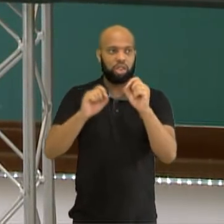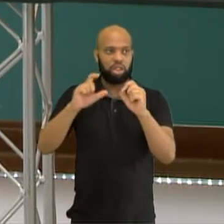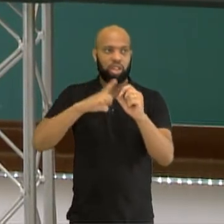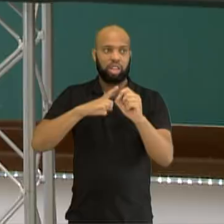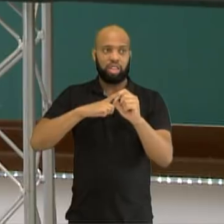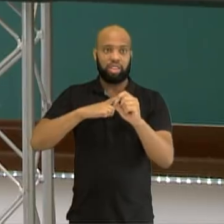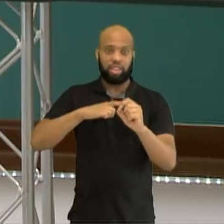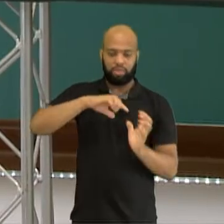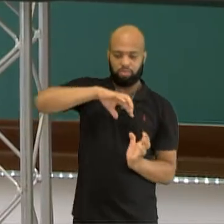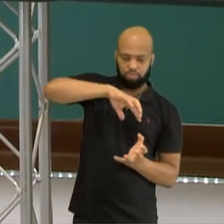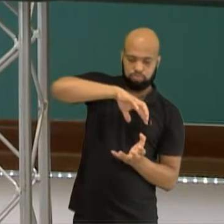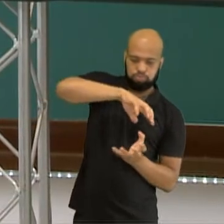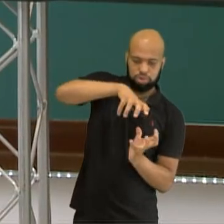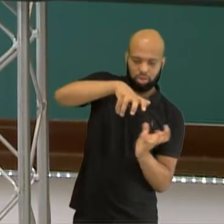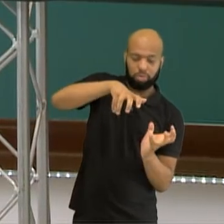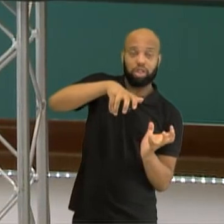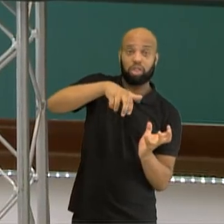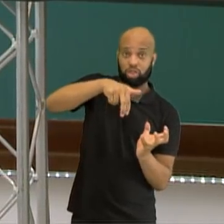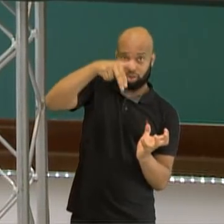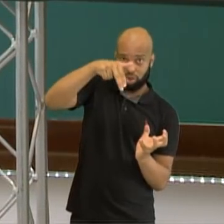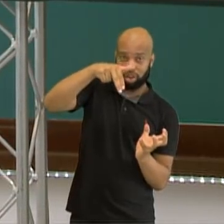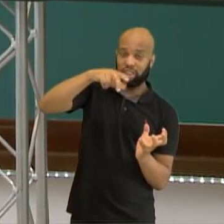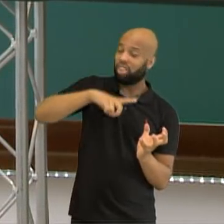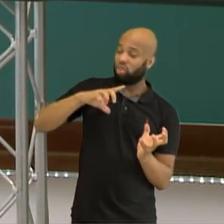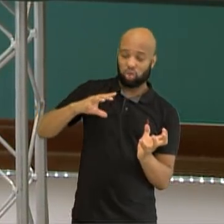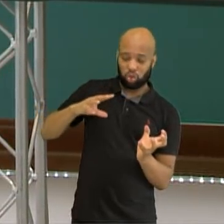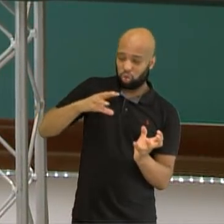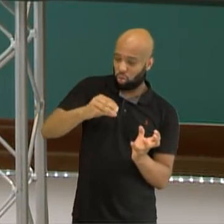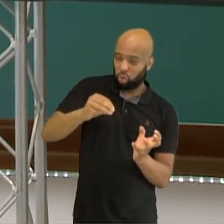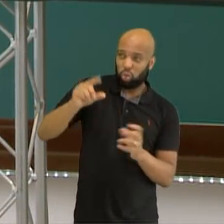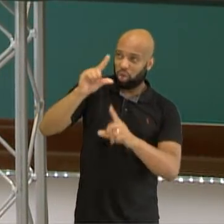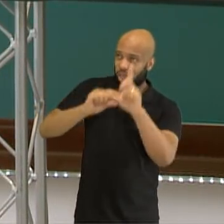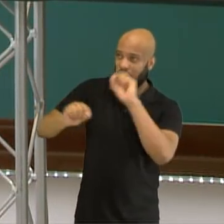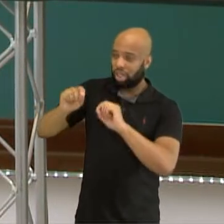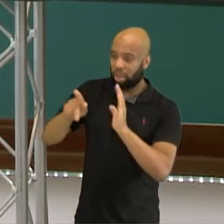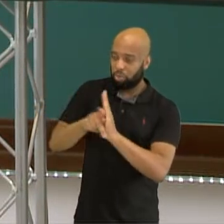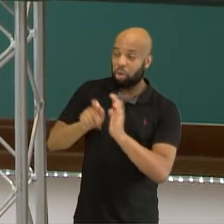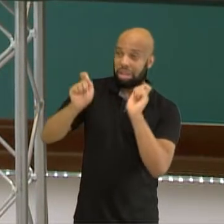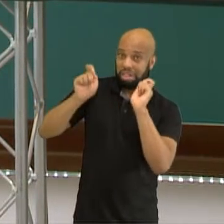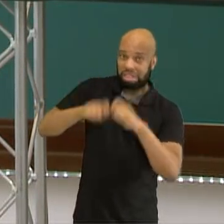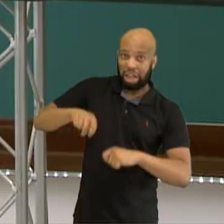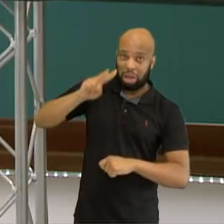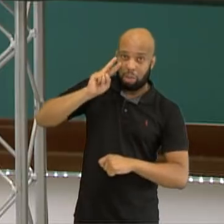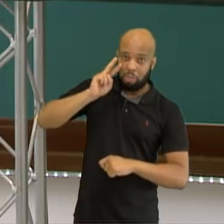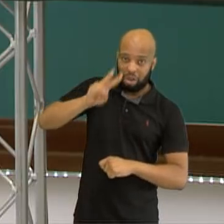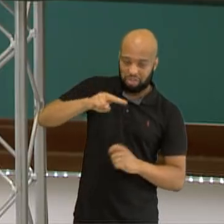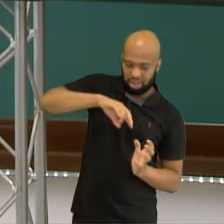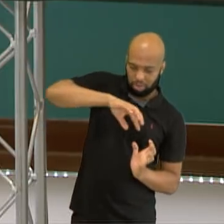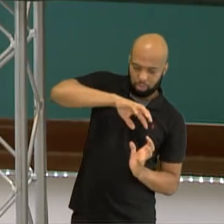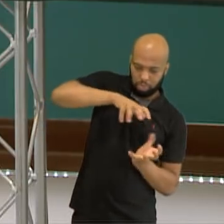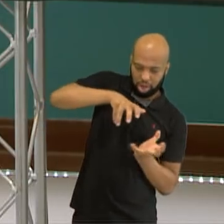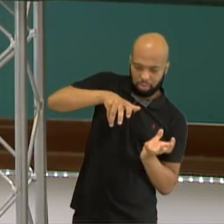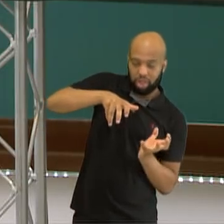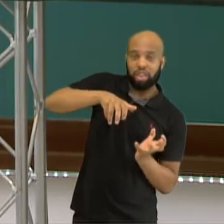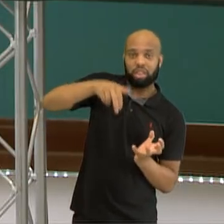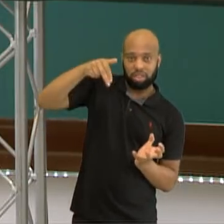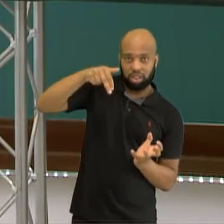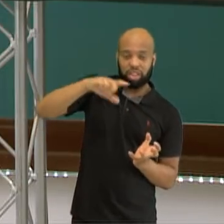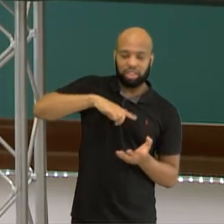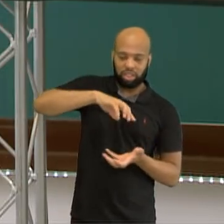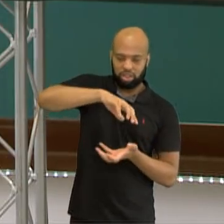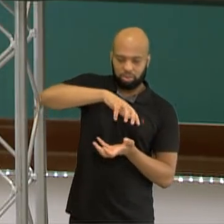é o hemisfério norte, ou seja, com todas as representações das constelações, e na parte de